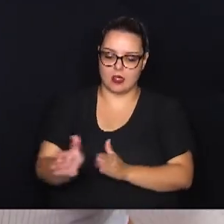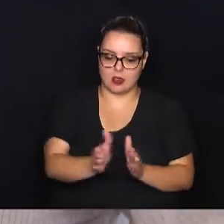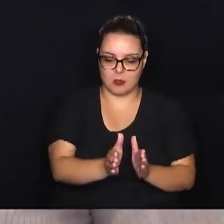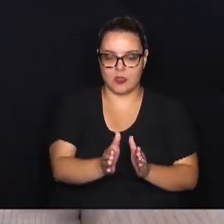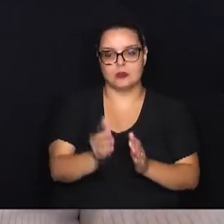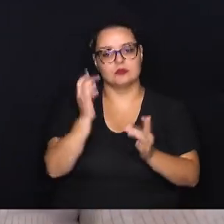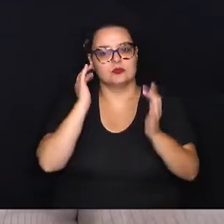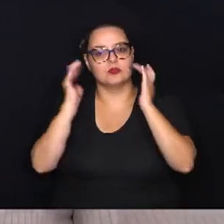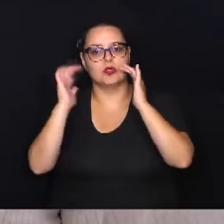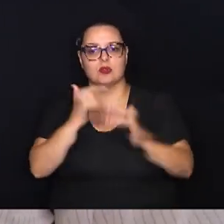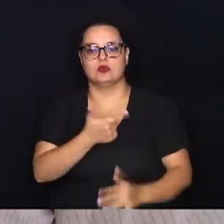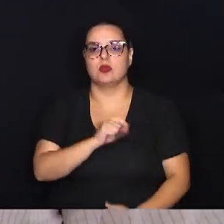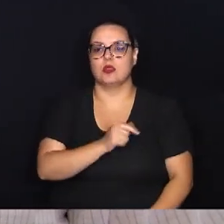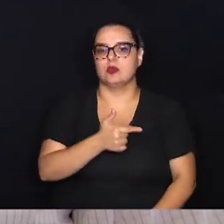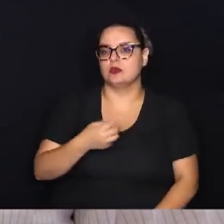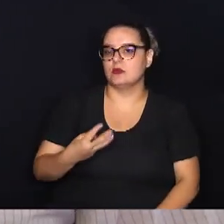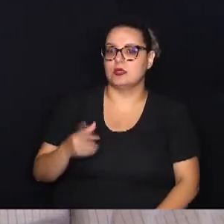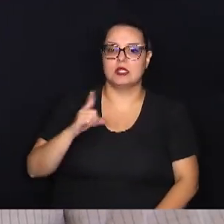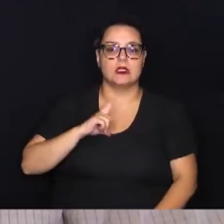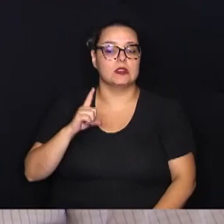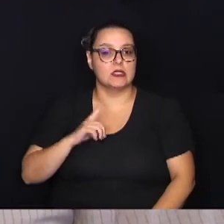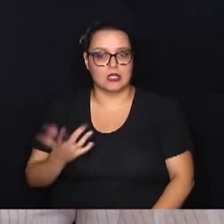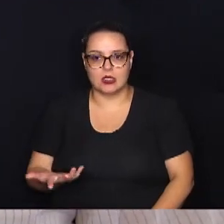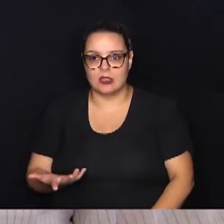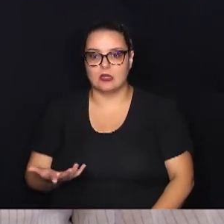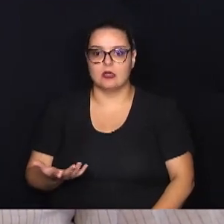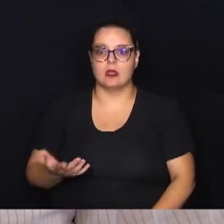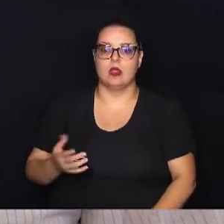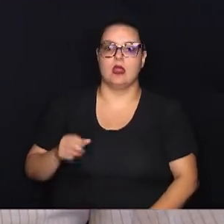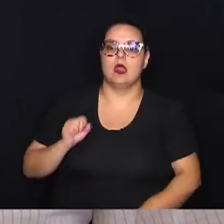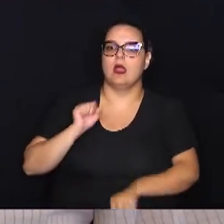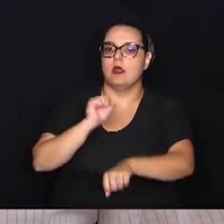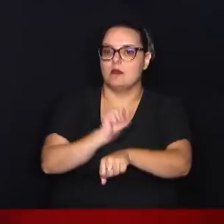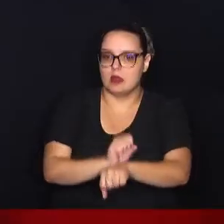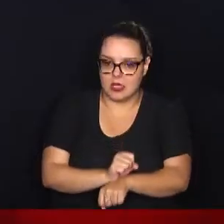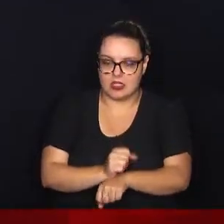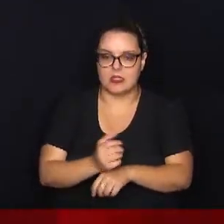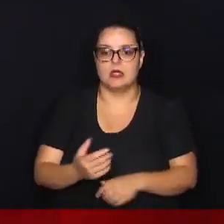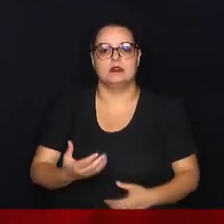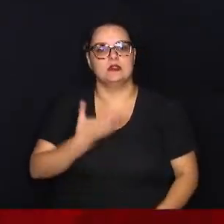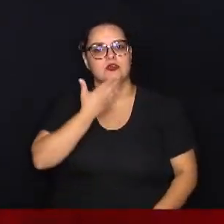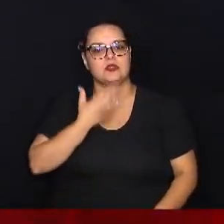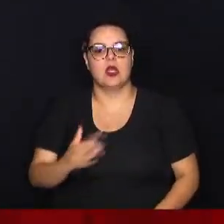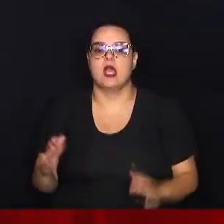2023, que tem parada de Natal, casa do Papai Noel,